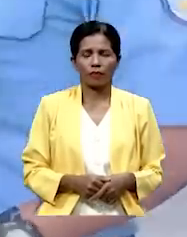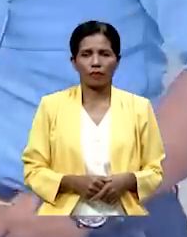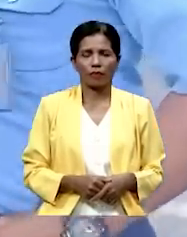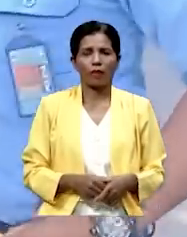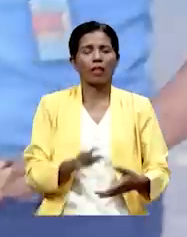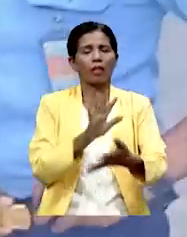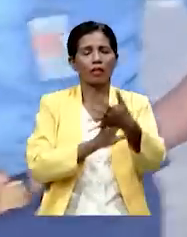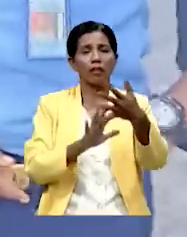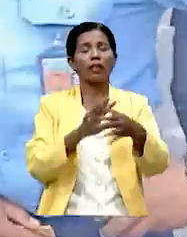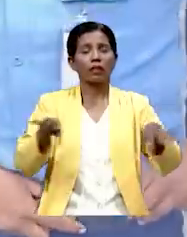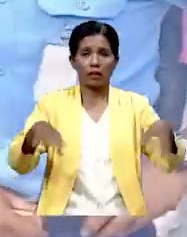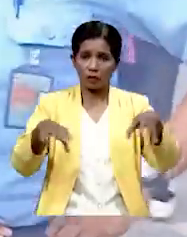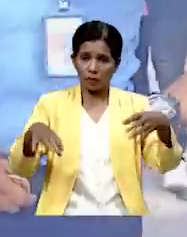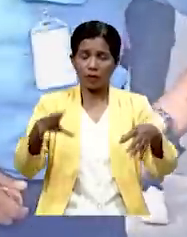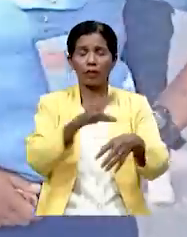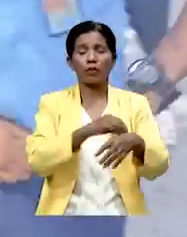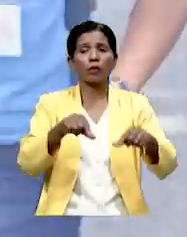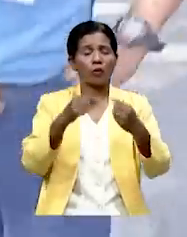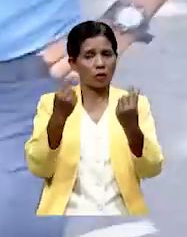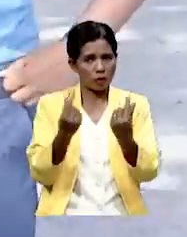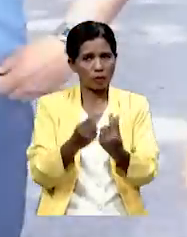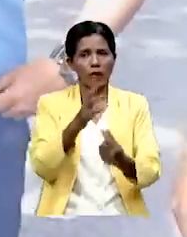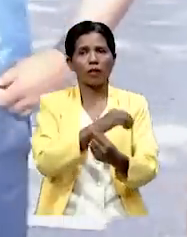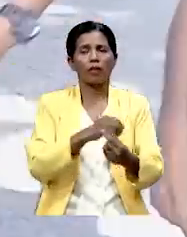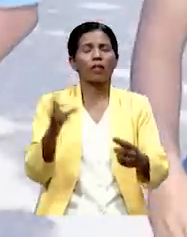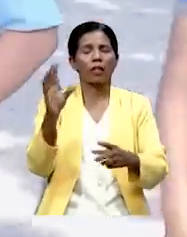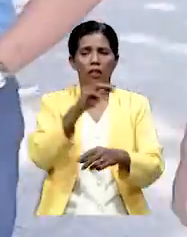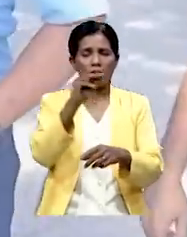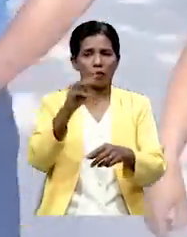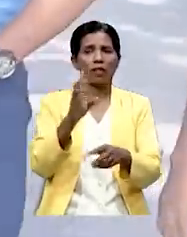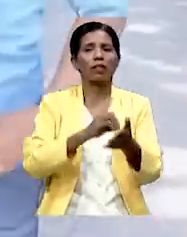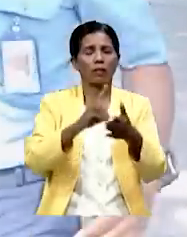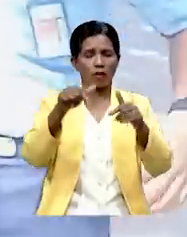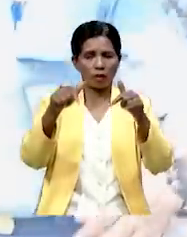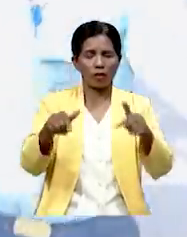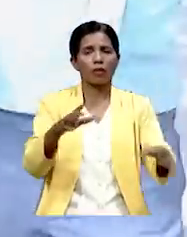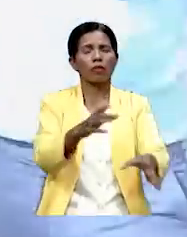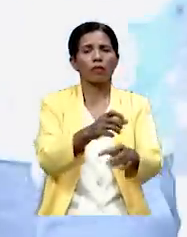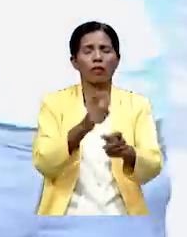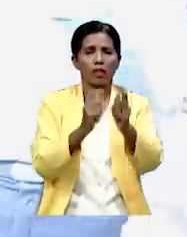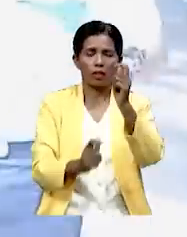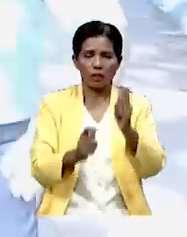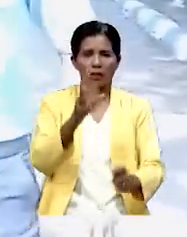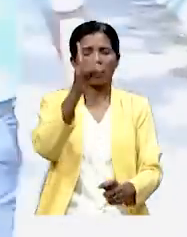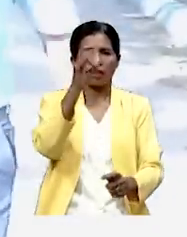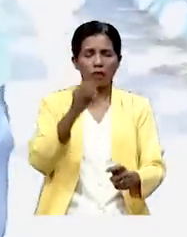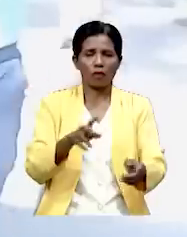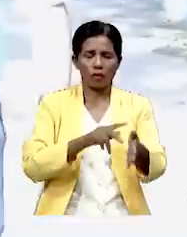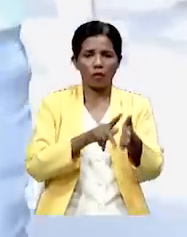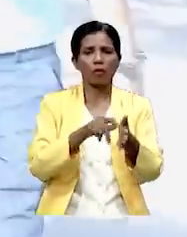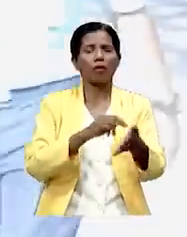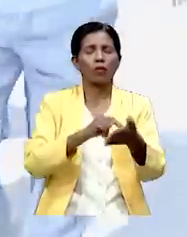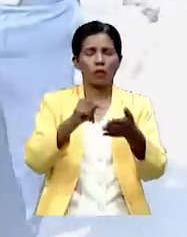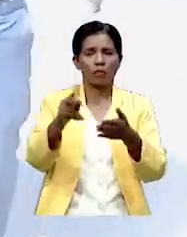Serviço Equipa Polícia Departamento de Investigação Criminal e relaura na segunda semana, né? Executa mandado Tribunal de Ili o número único